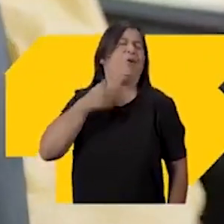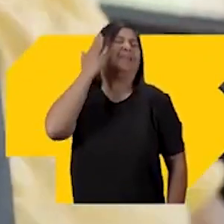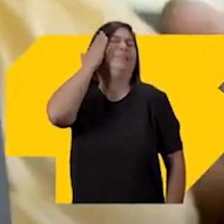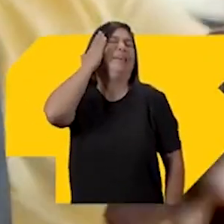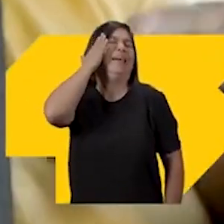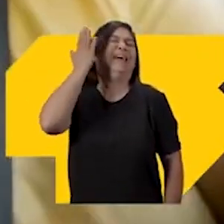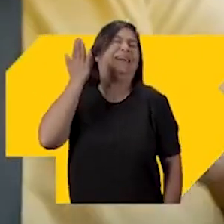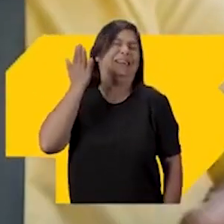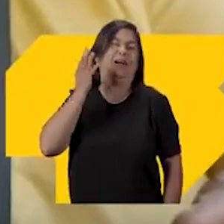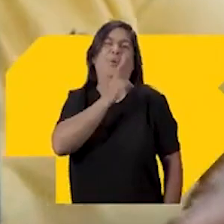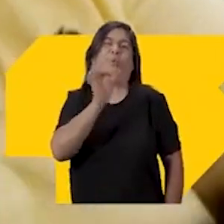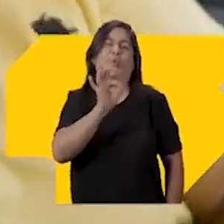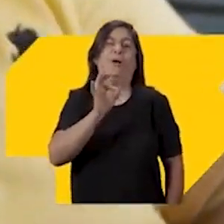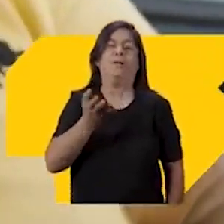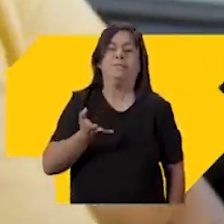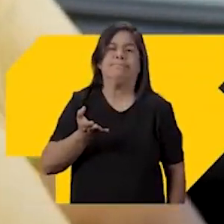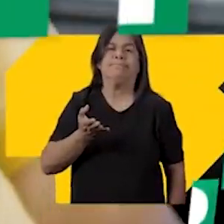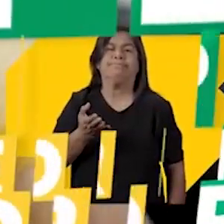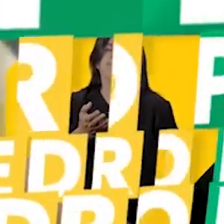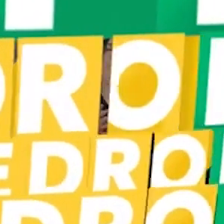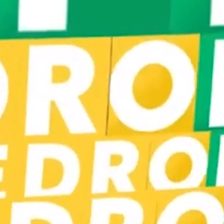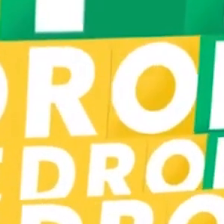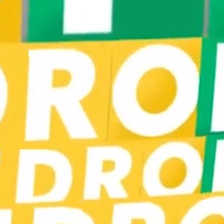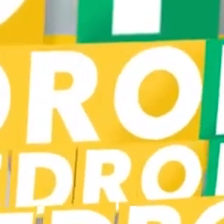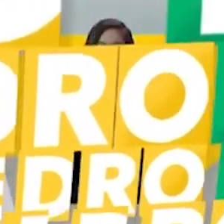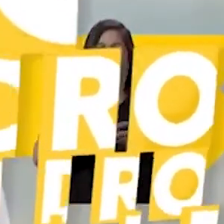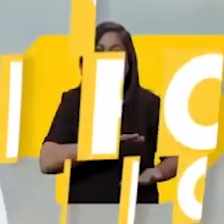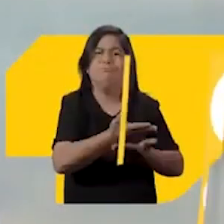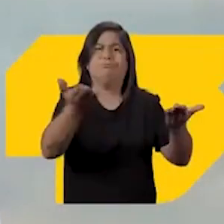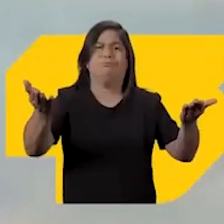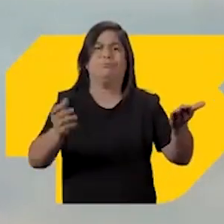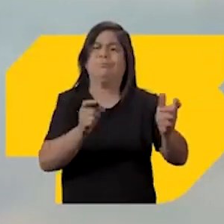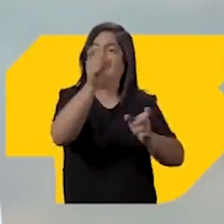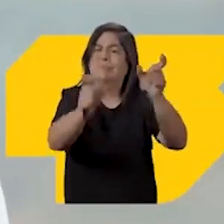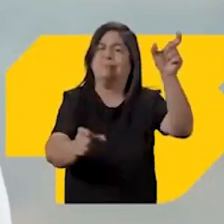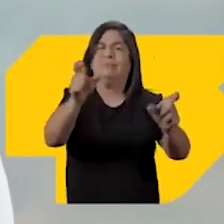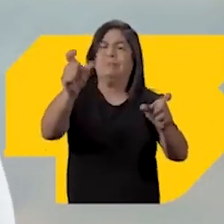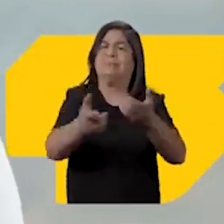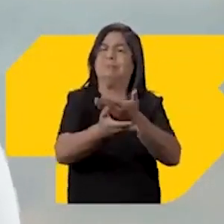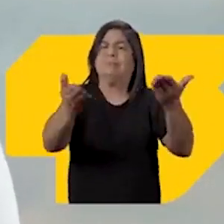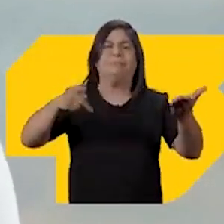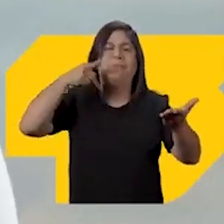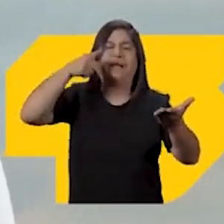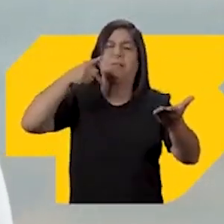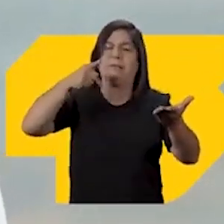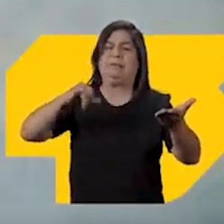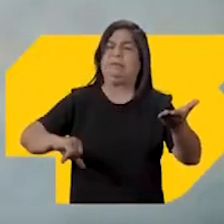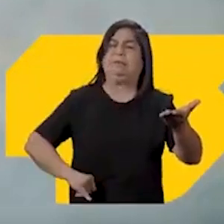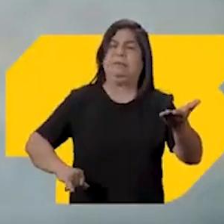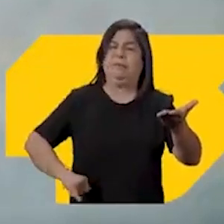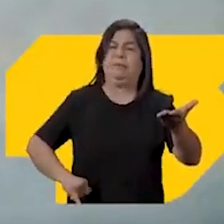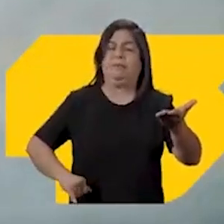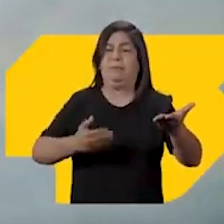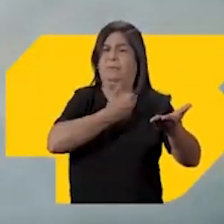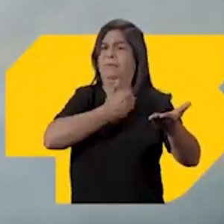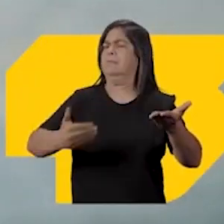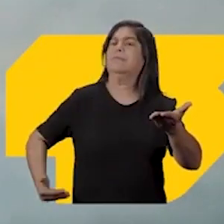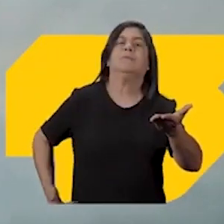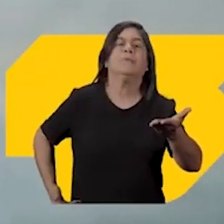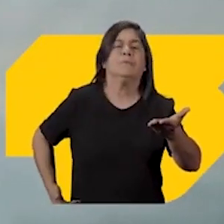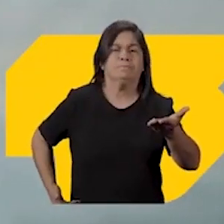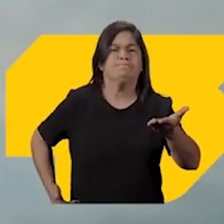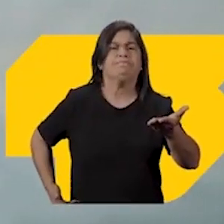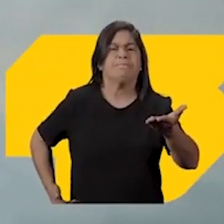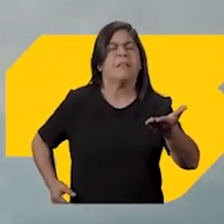Ah, João do Imposto. João do Imposto. Já imaginava, só que eu não quis dizer. Dói ver a nossa Paraíba sendo maltratada desse jeito. E o que machuca ainda